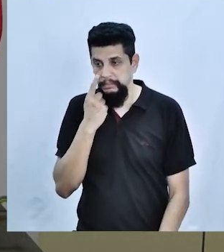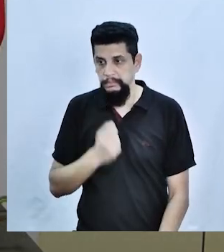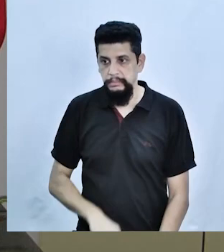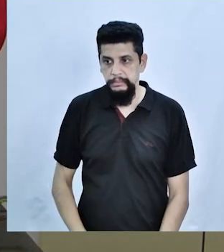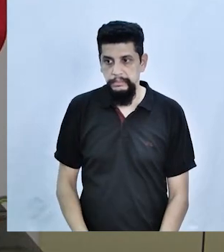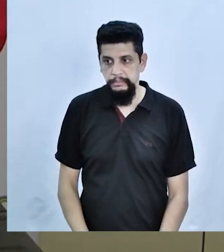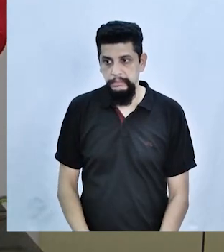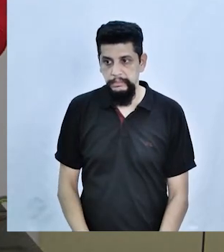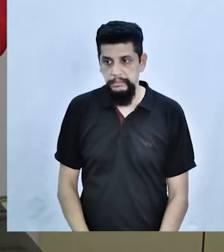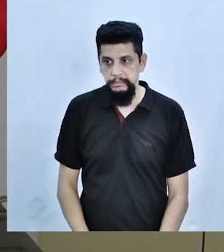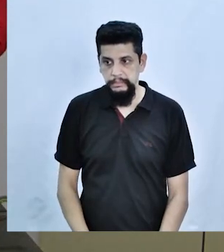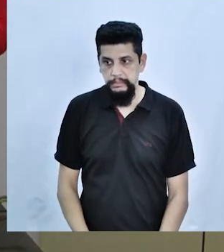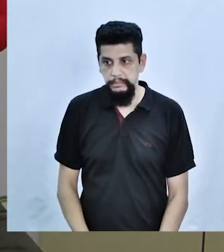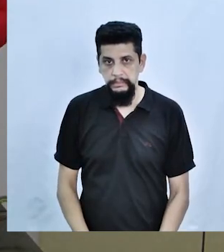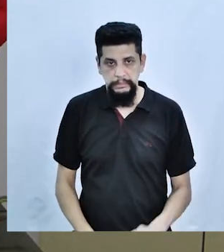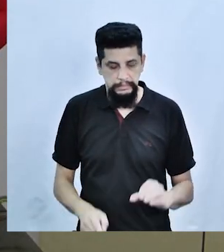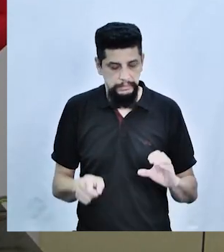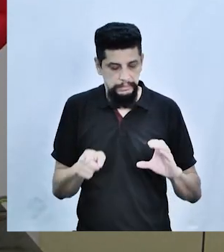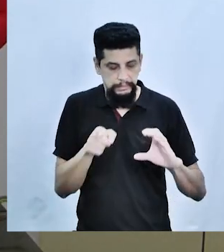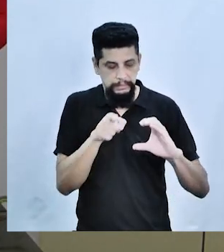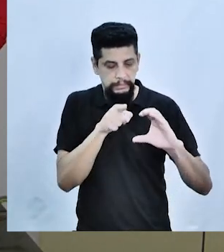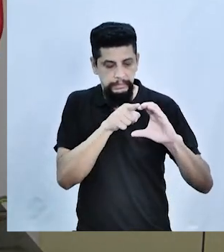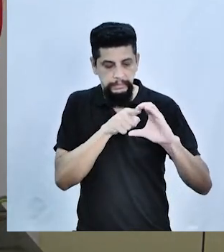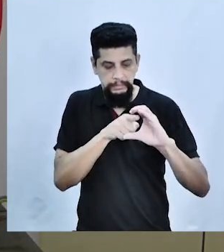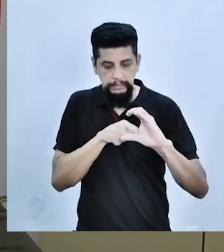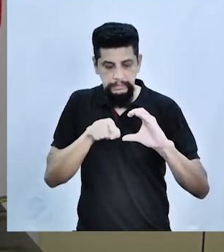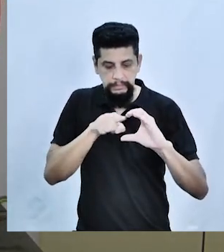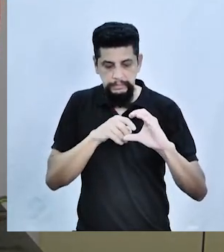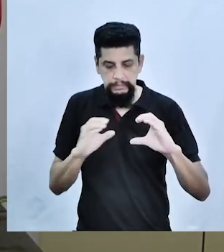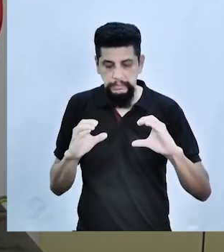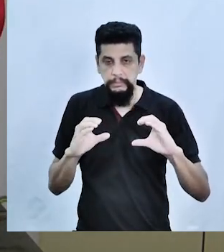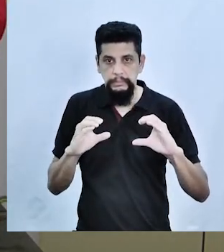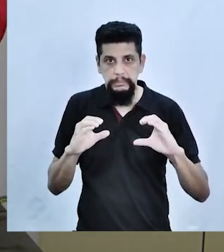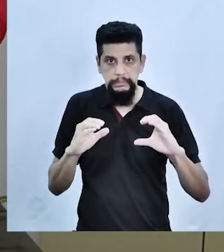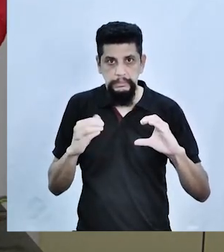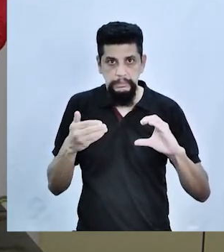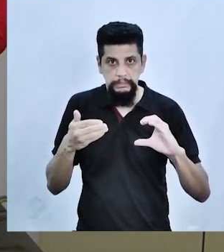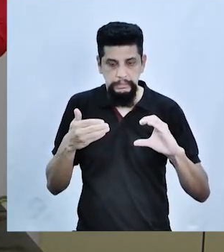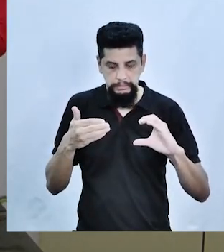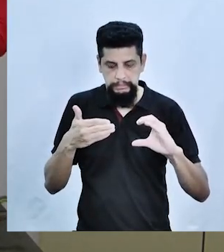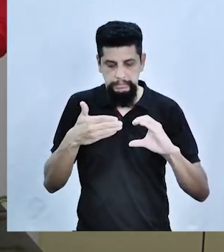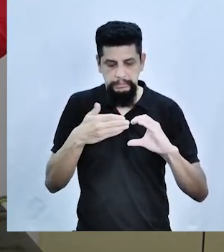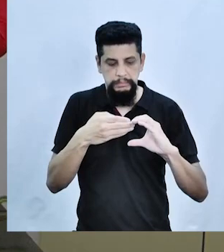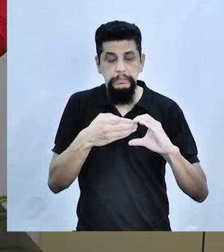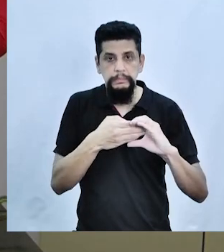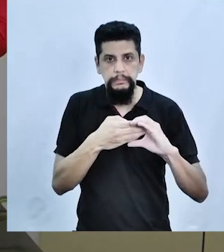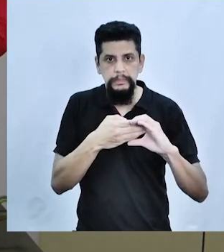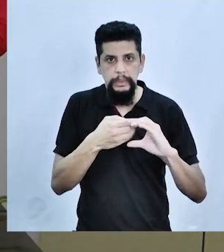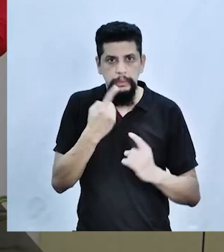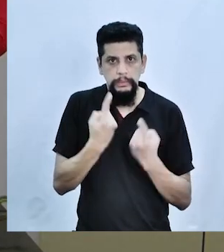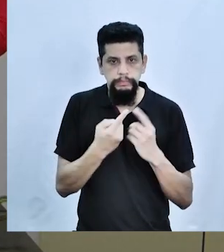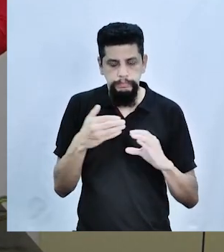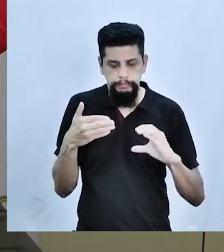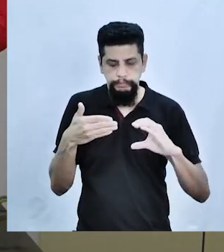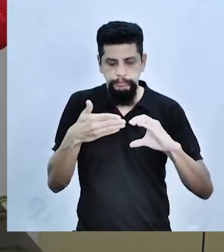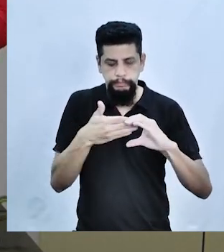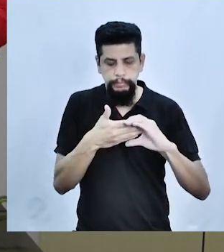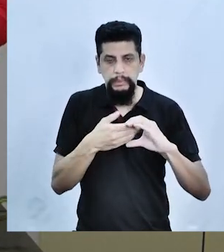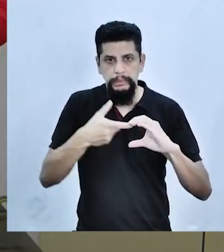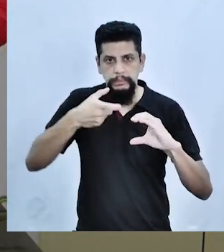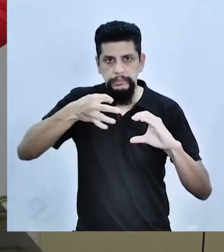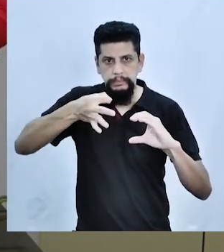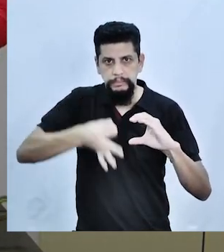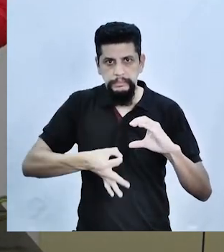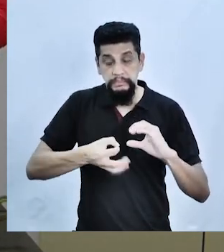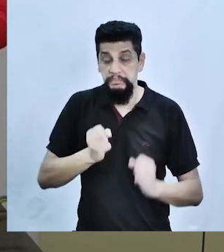aqui. Ó, então essa bolinha tem que encaixar num outro buraquinho aqui, isso, ó. Isso, isso, né? Qual será que vai encaixar